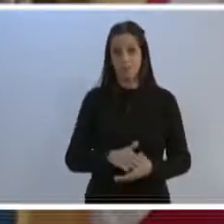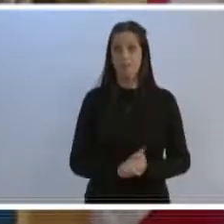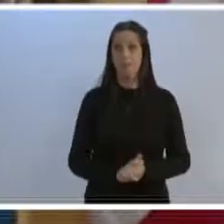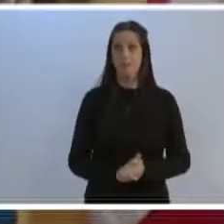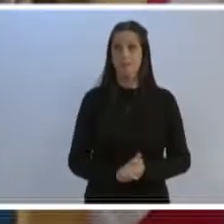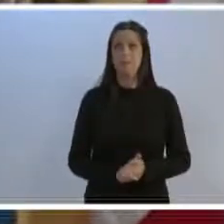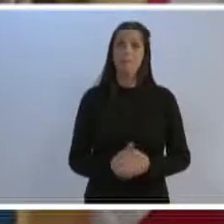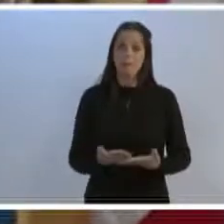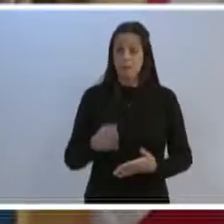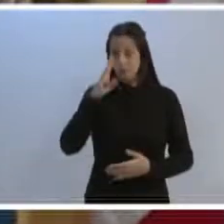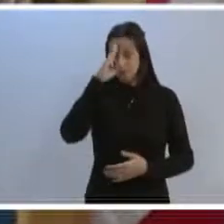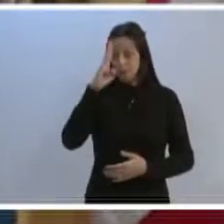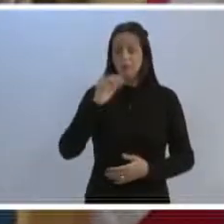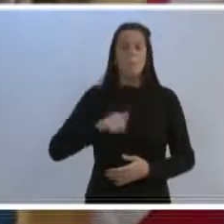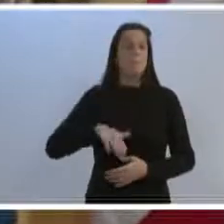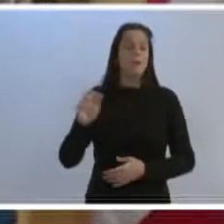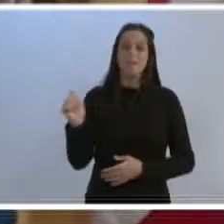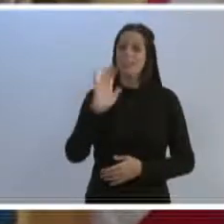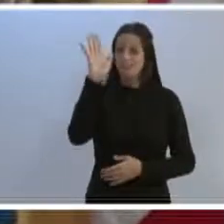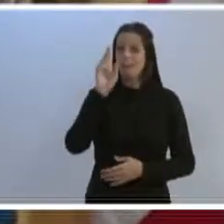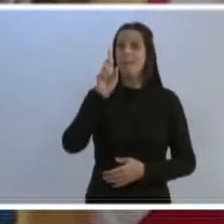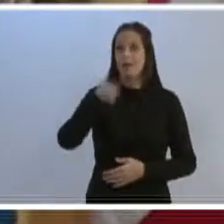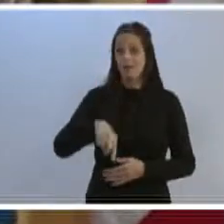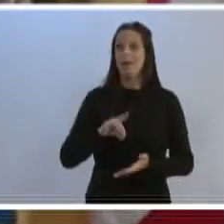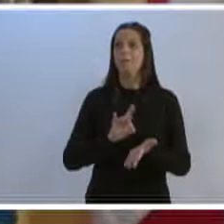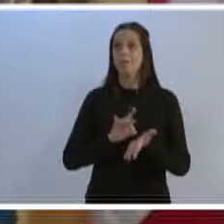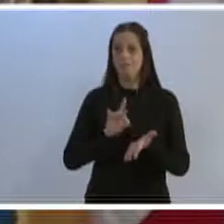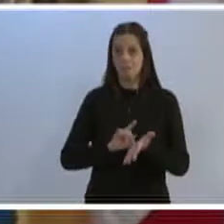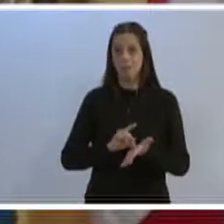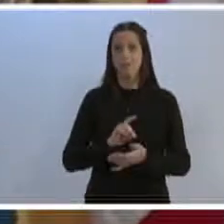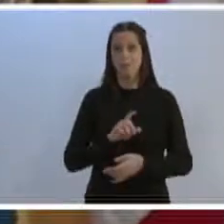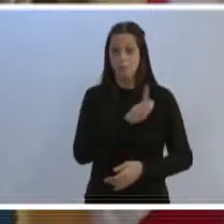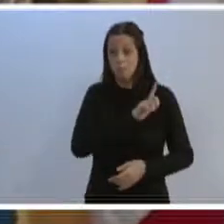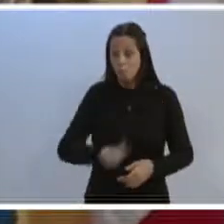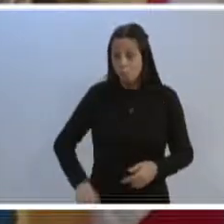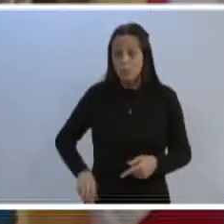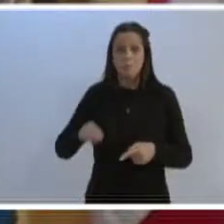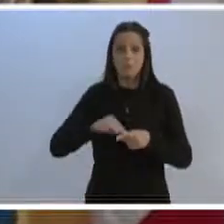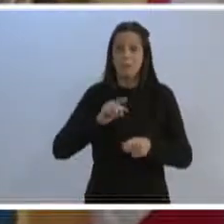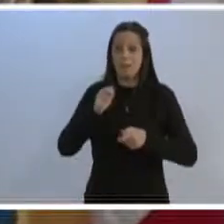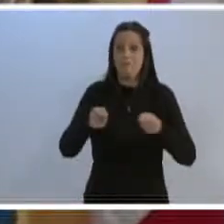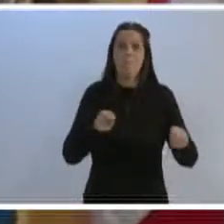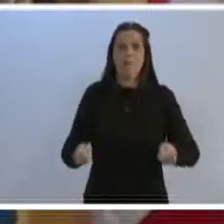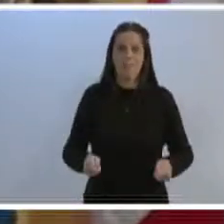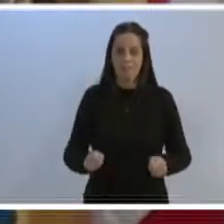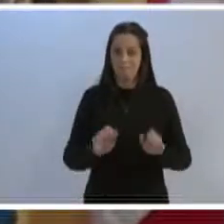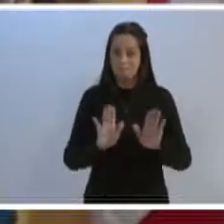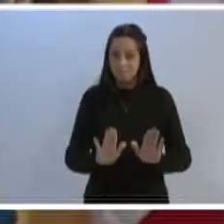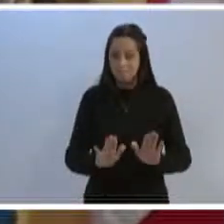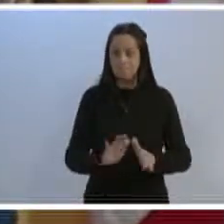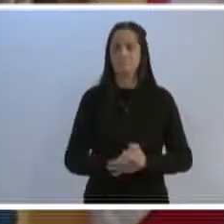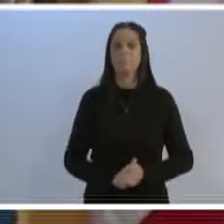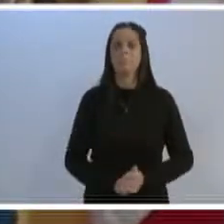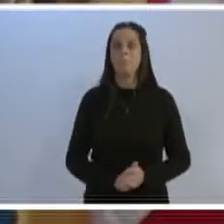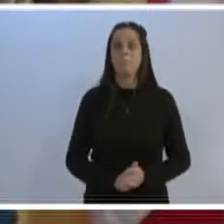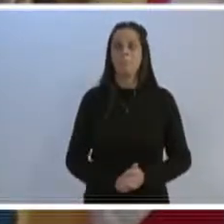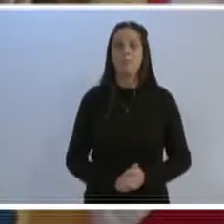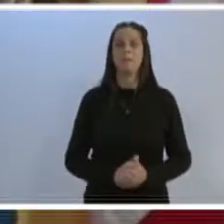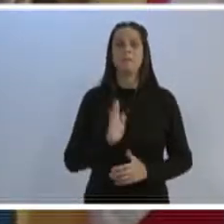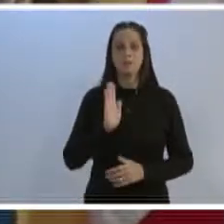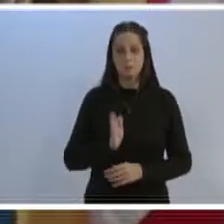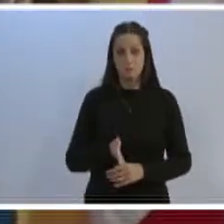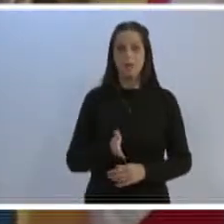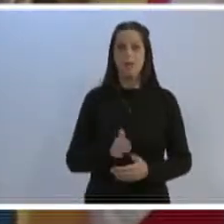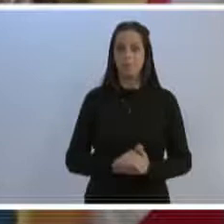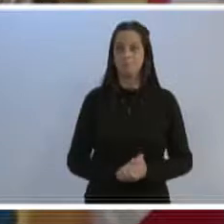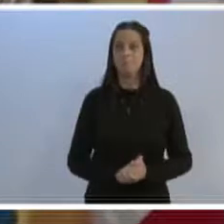parte principal máscara mais difícil está portanto com o município ocorre que eu tenho recebido depois